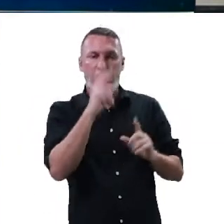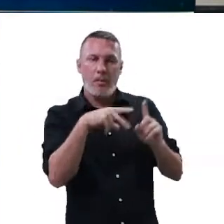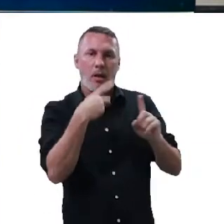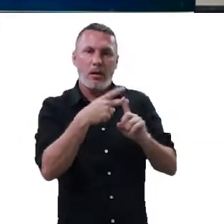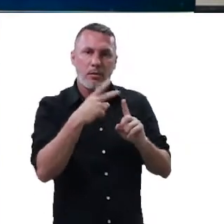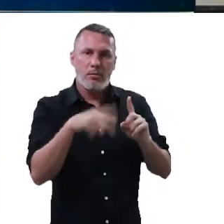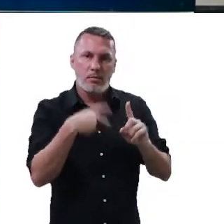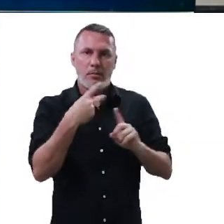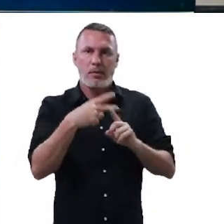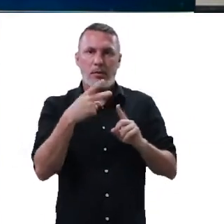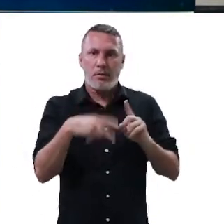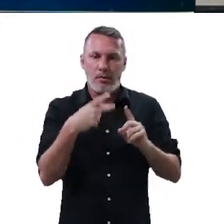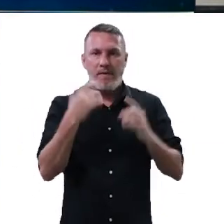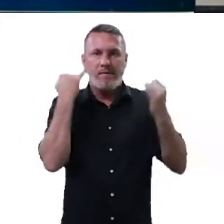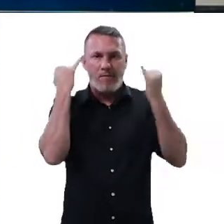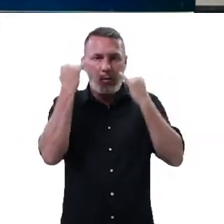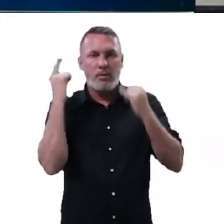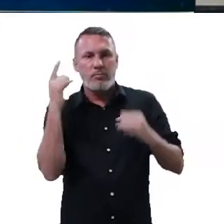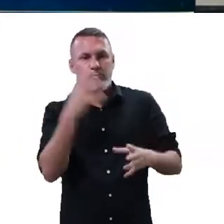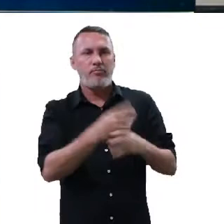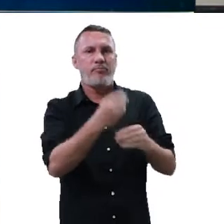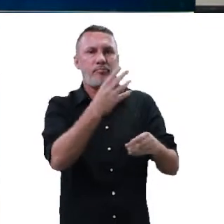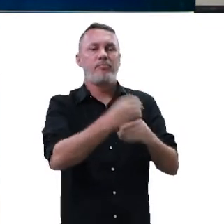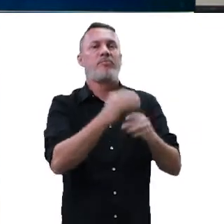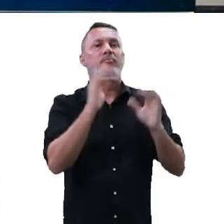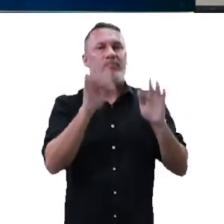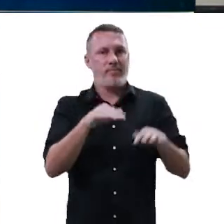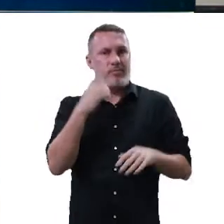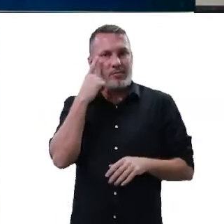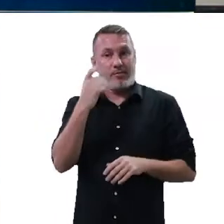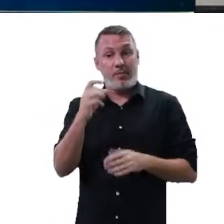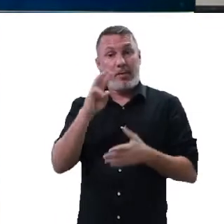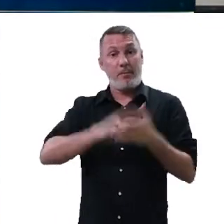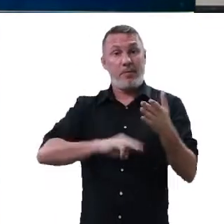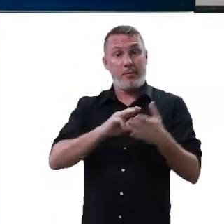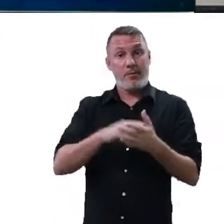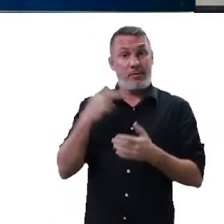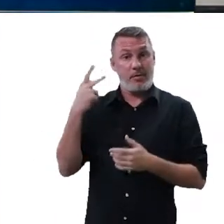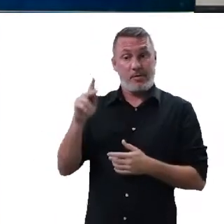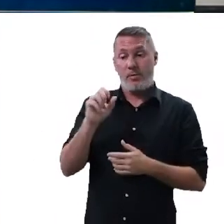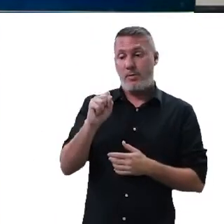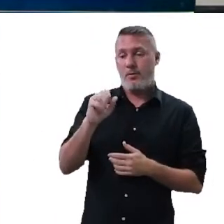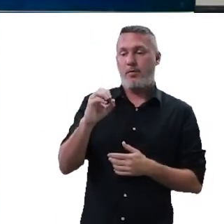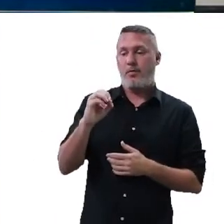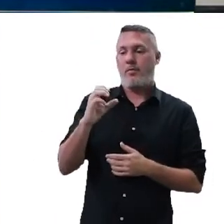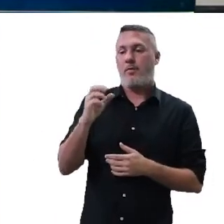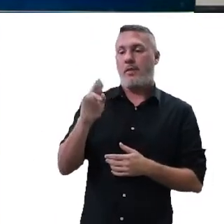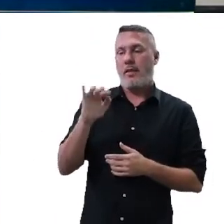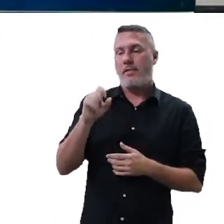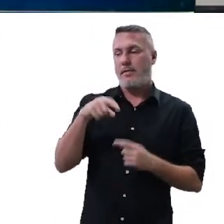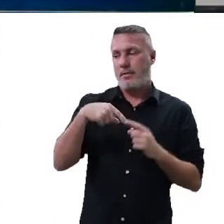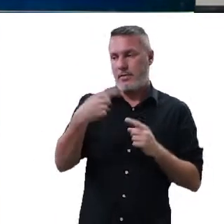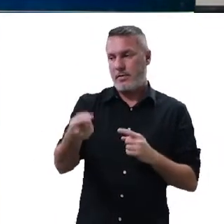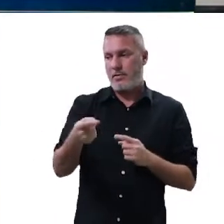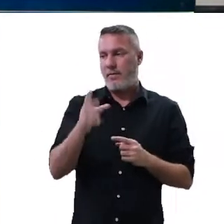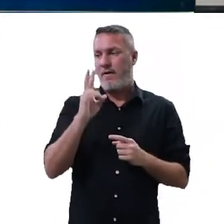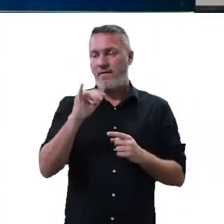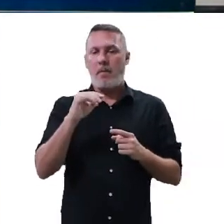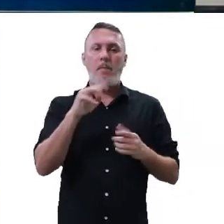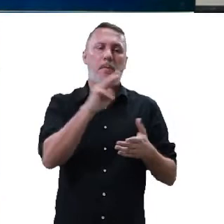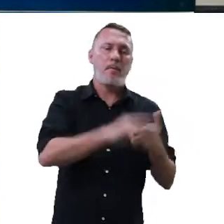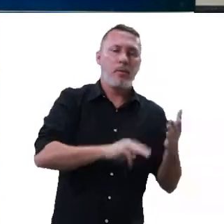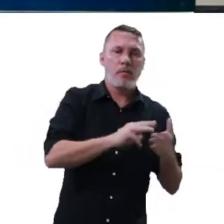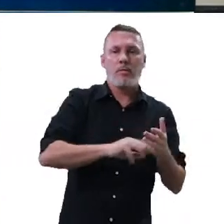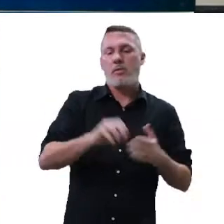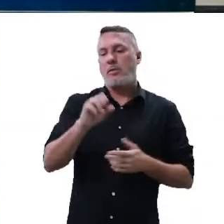chegasse ela mesma, né, a uma verdade. Olha que interessante. Então, esse método, que depois a gente vai ver um pouquinho mais adiante,